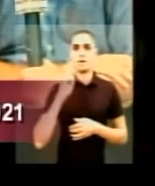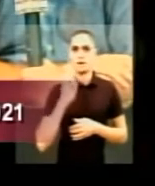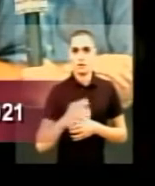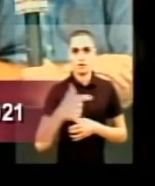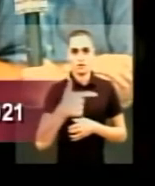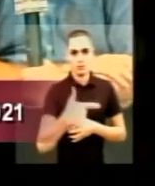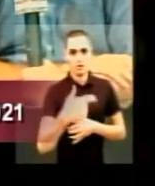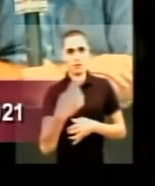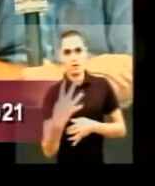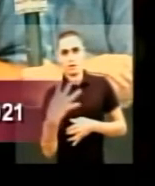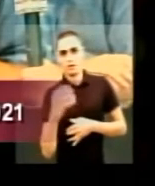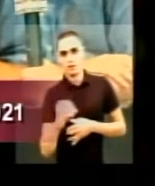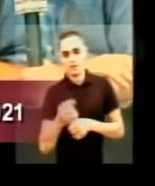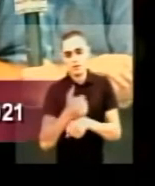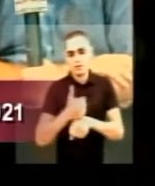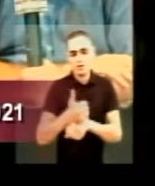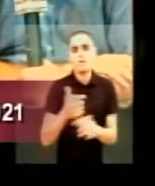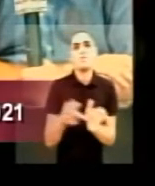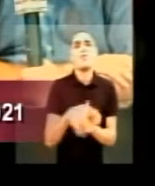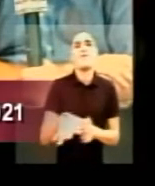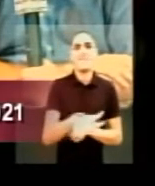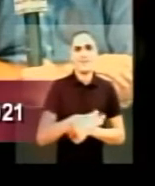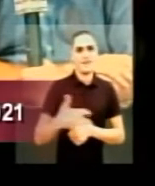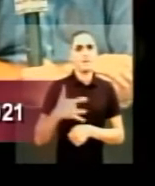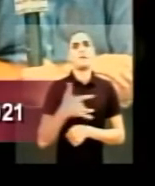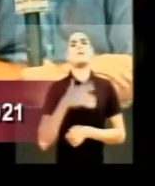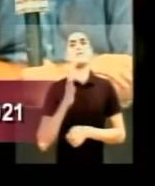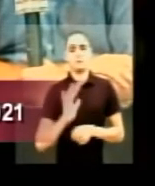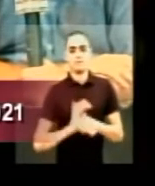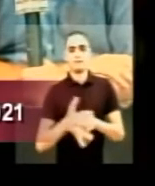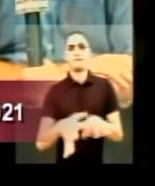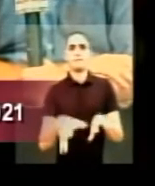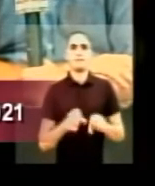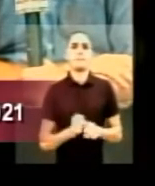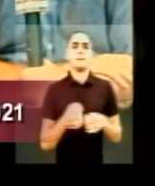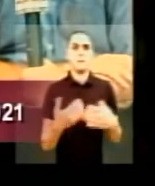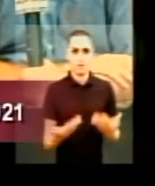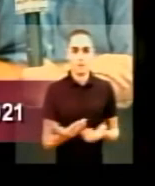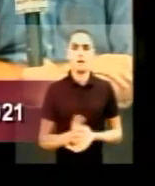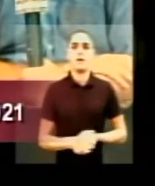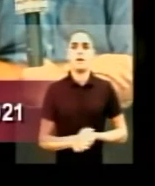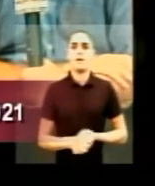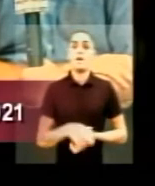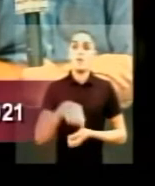3.240 profissionais de saúde que foram infectados e